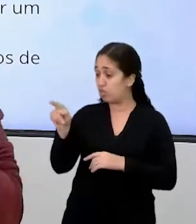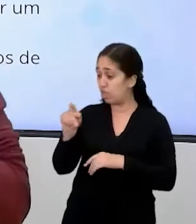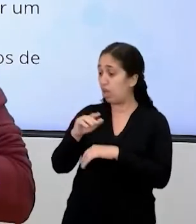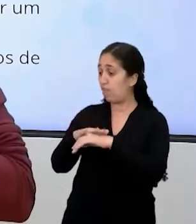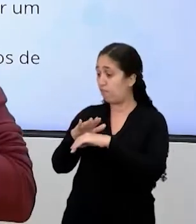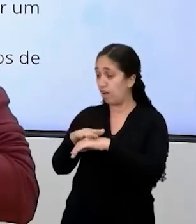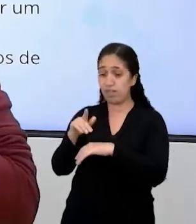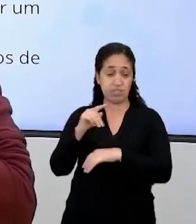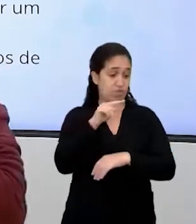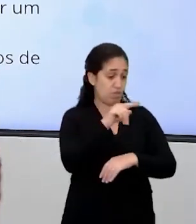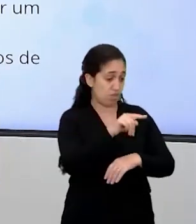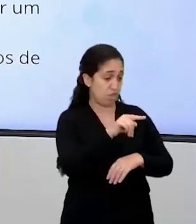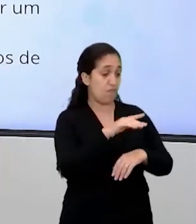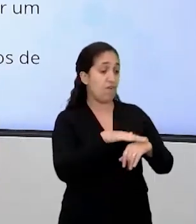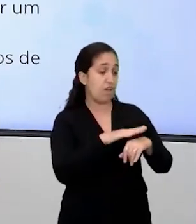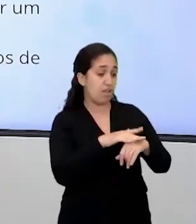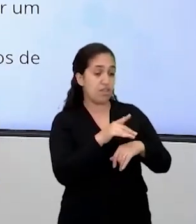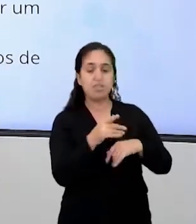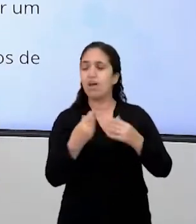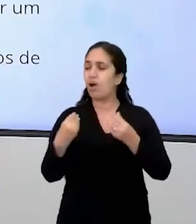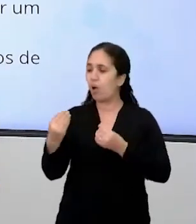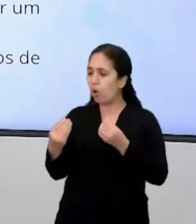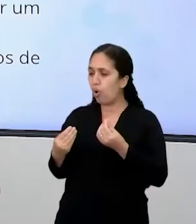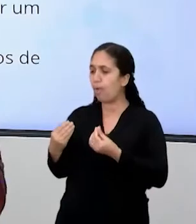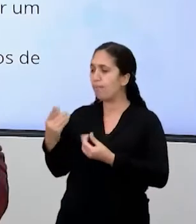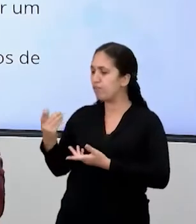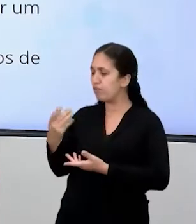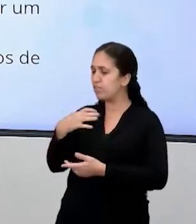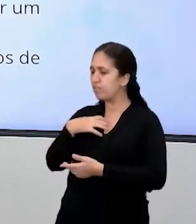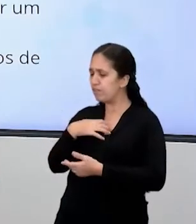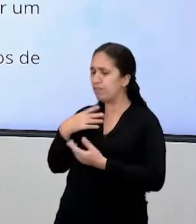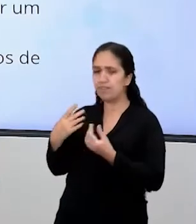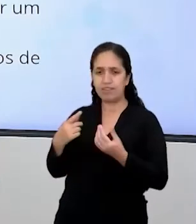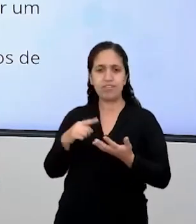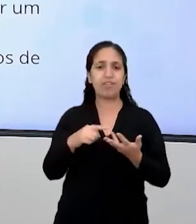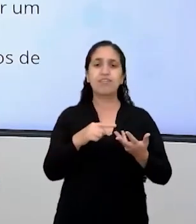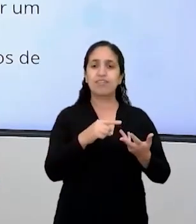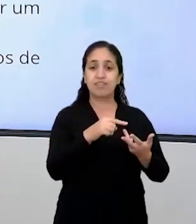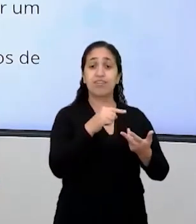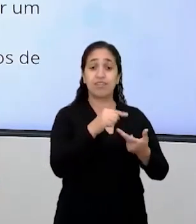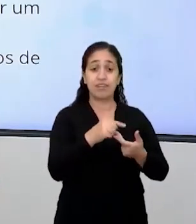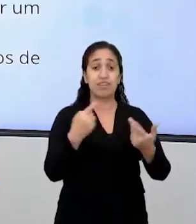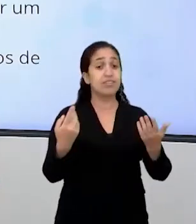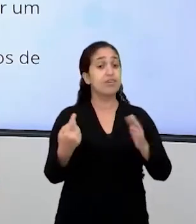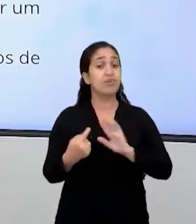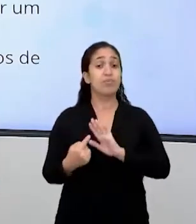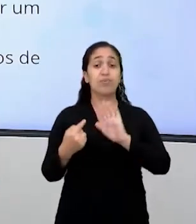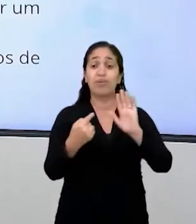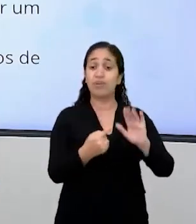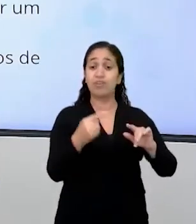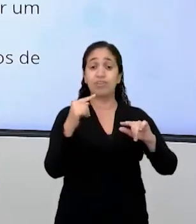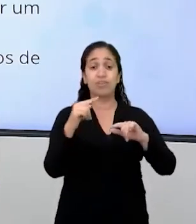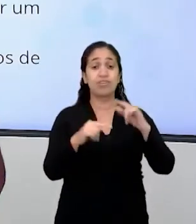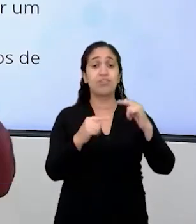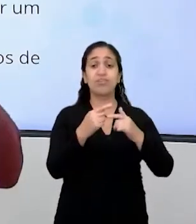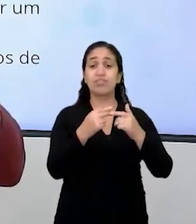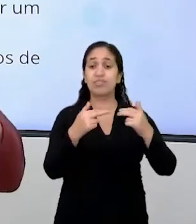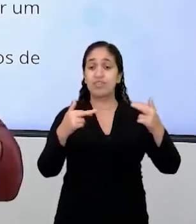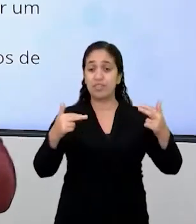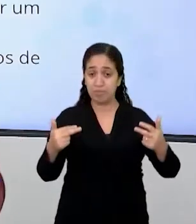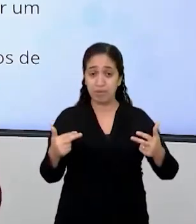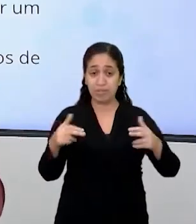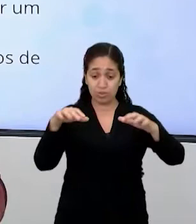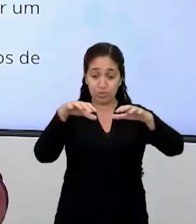isso? De qual forma? Se você for isso e isso. Então, nós mostramos aqui os elementos